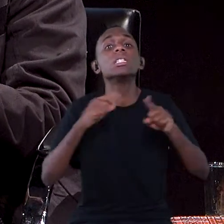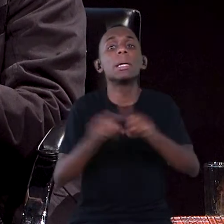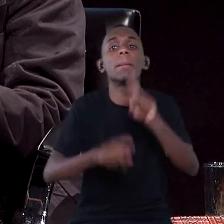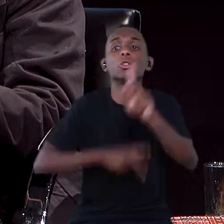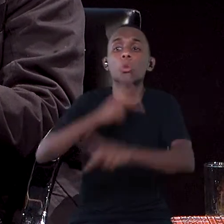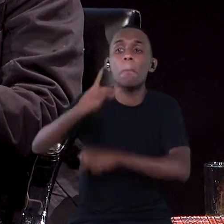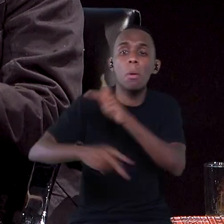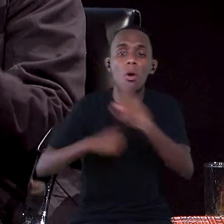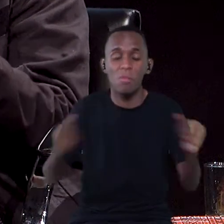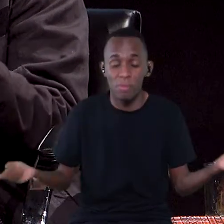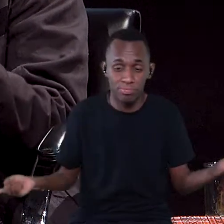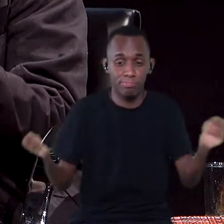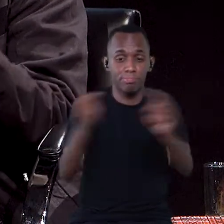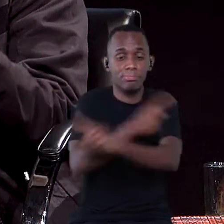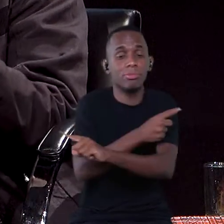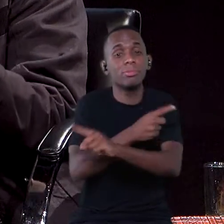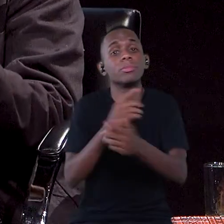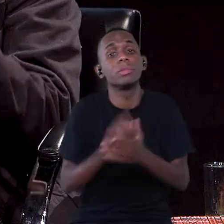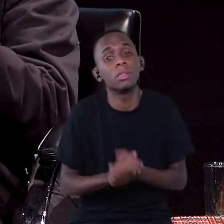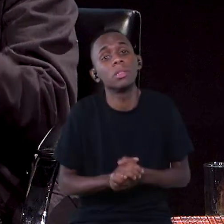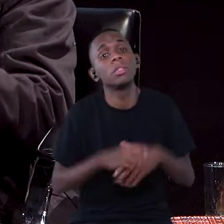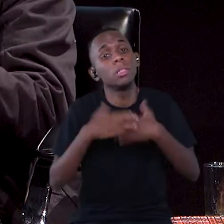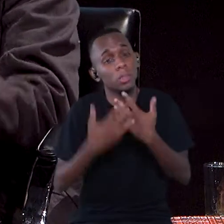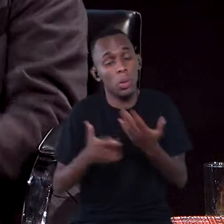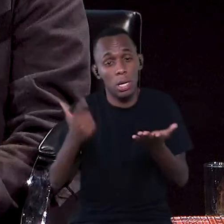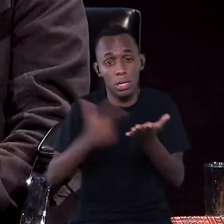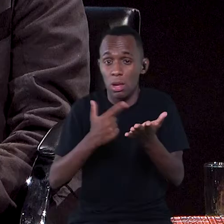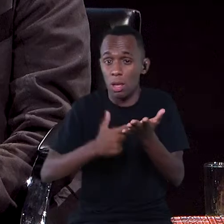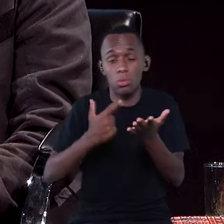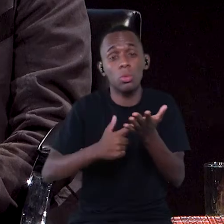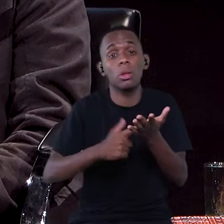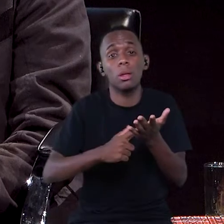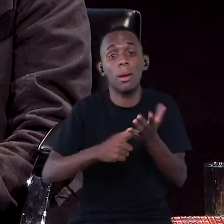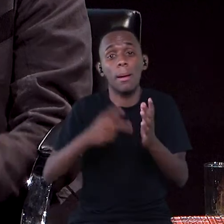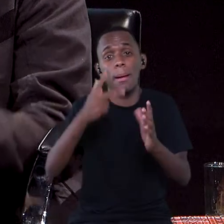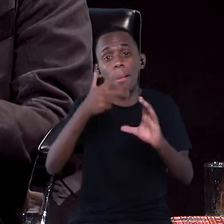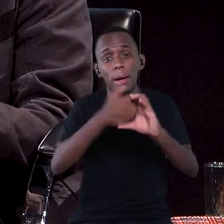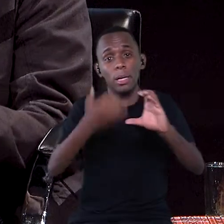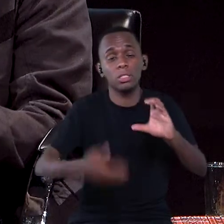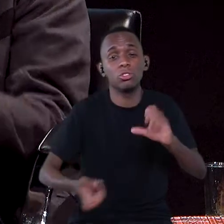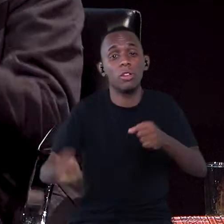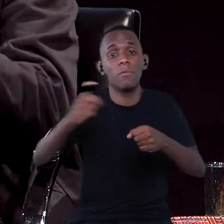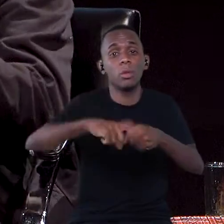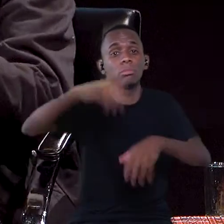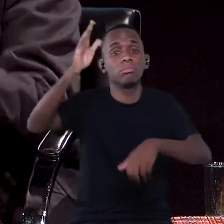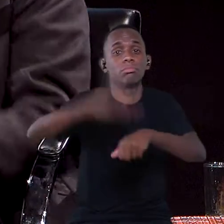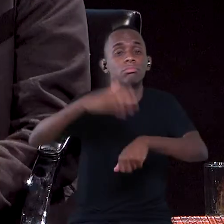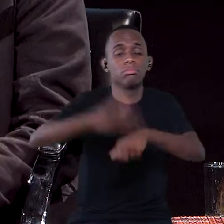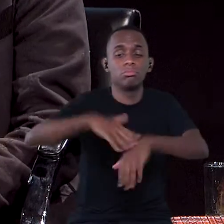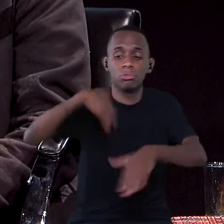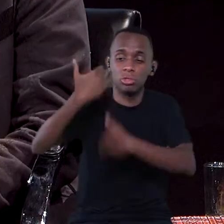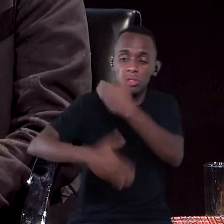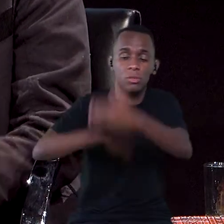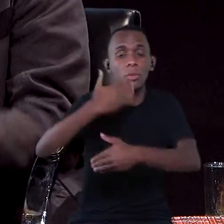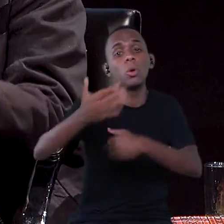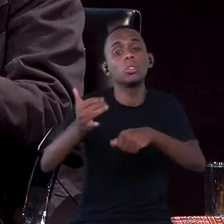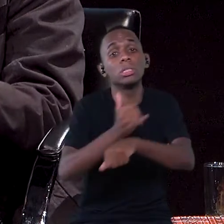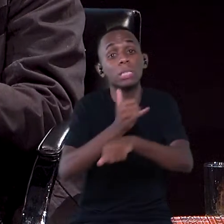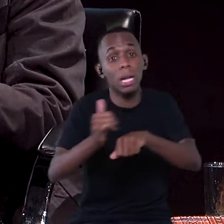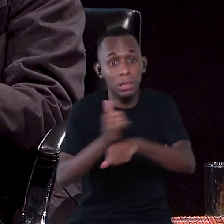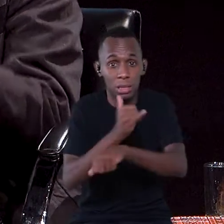aquele momento em que a literatura recupera o direito de ser ela mesma, né, fazer exercícios que ela não faria